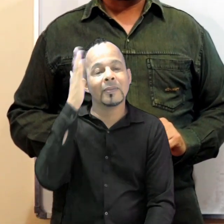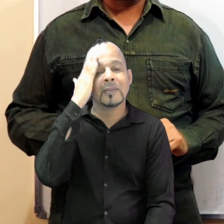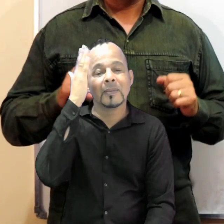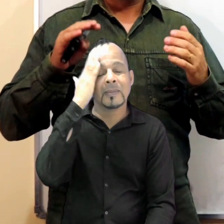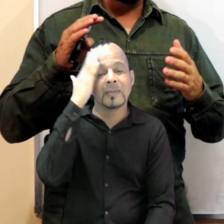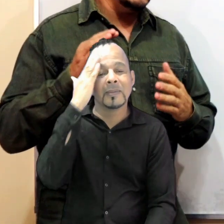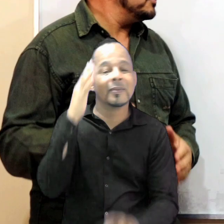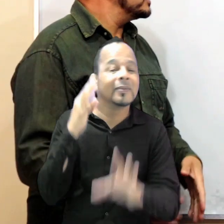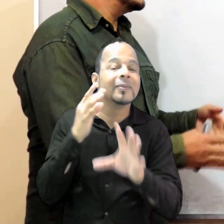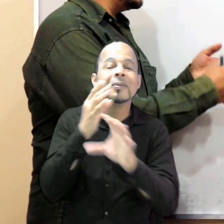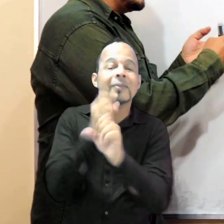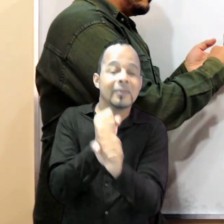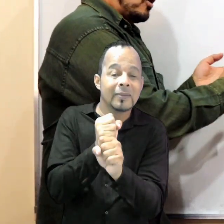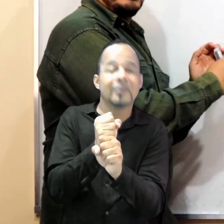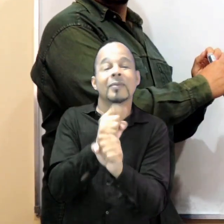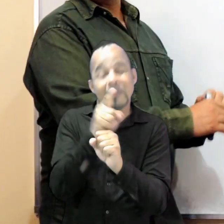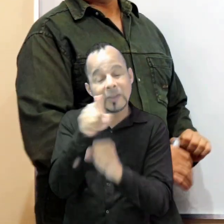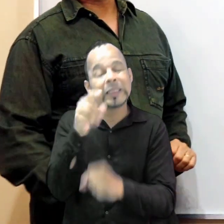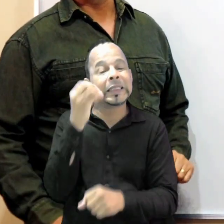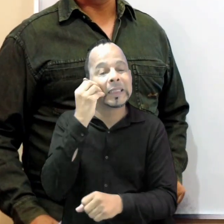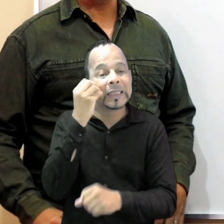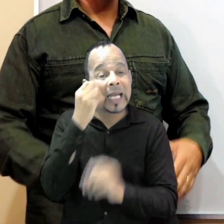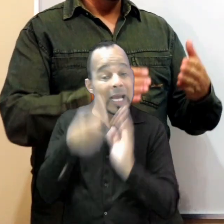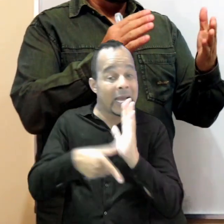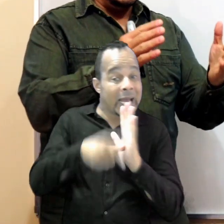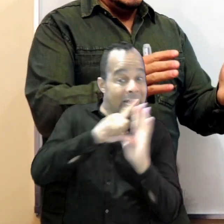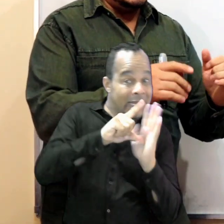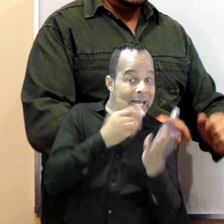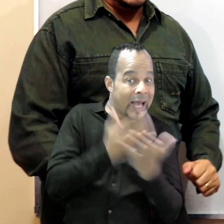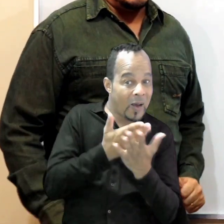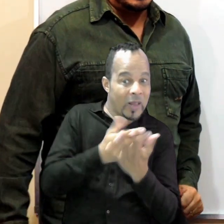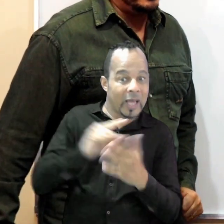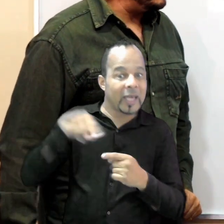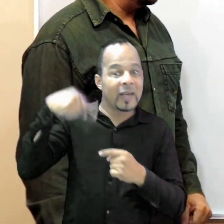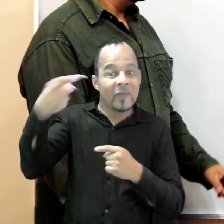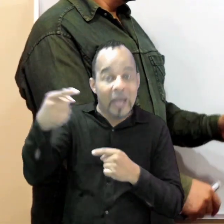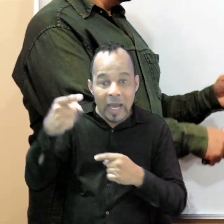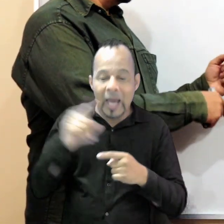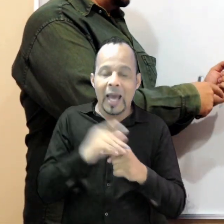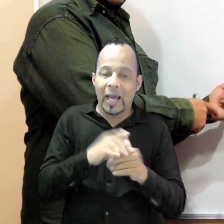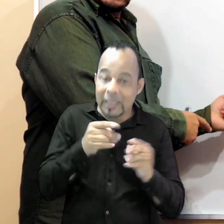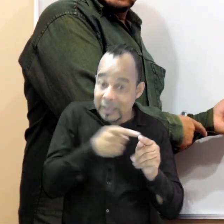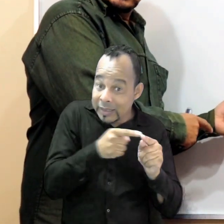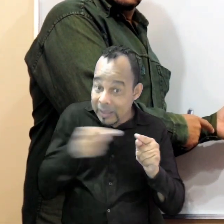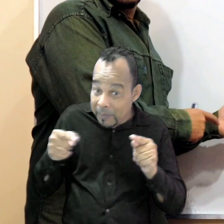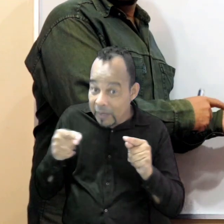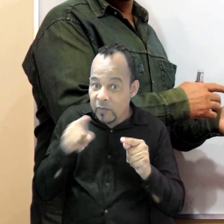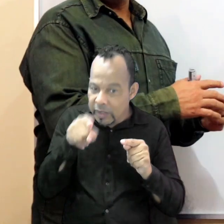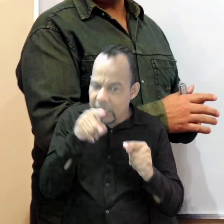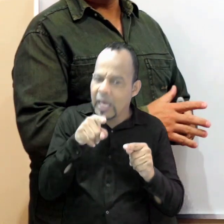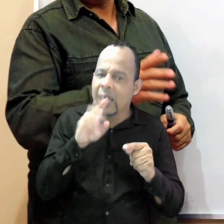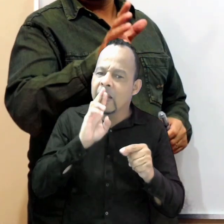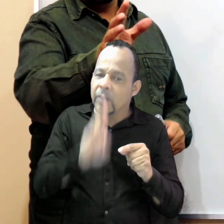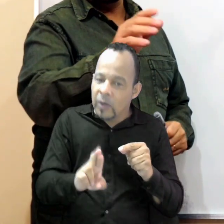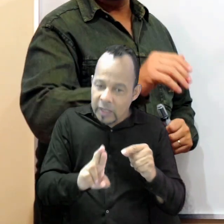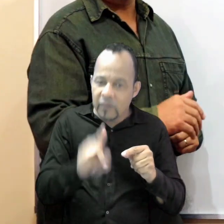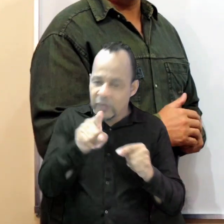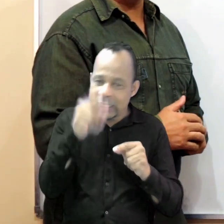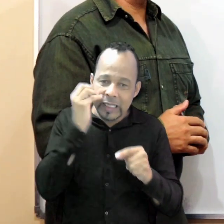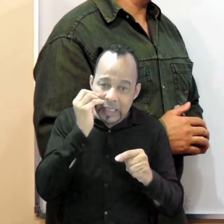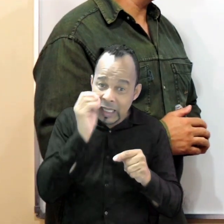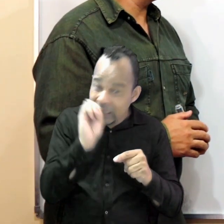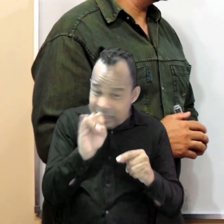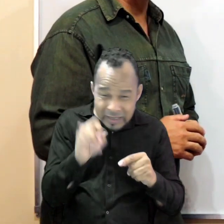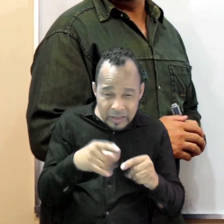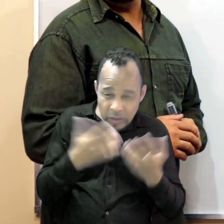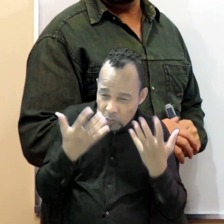precisaria fazer, caso você opte por resolvê-lo antes da aula que vem. Se você tentar resolver e não conseguir, comecinho da